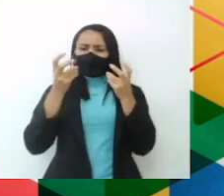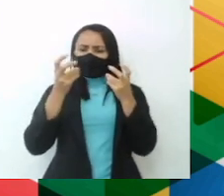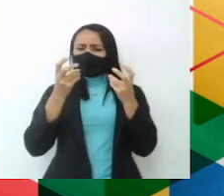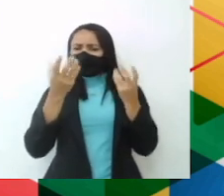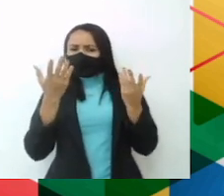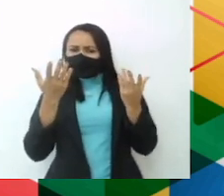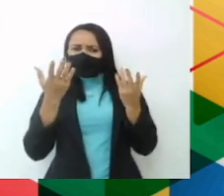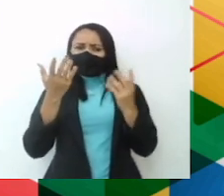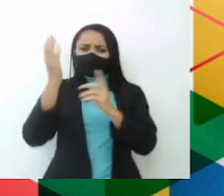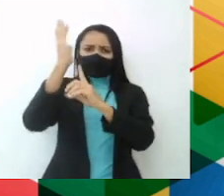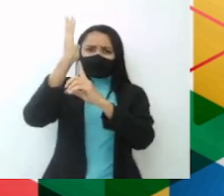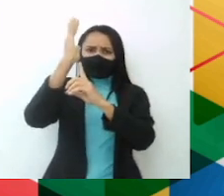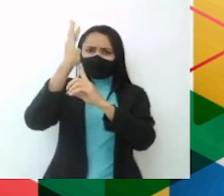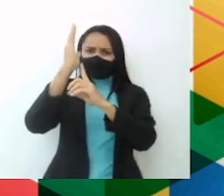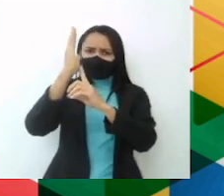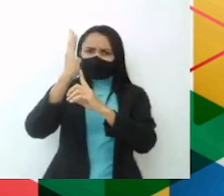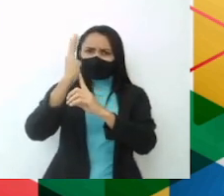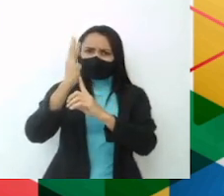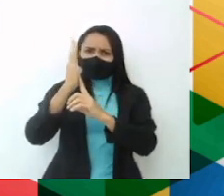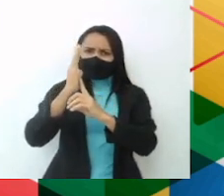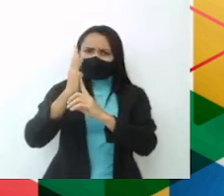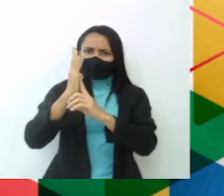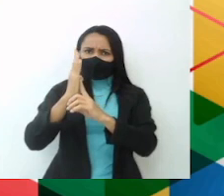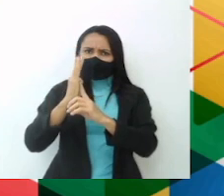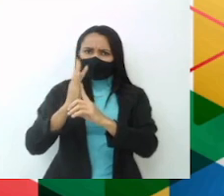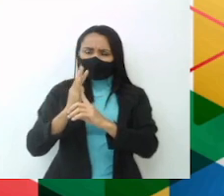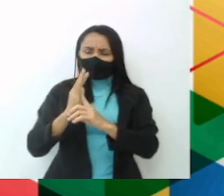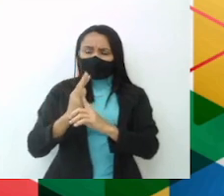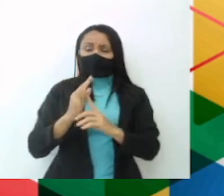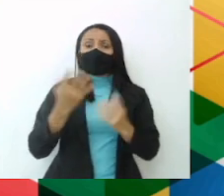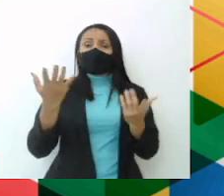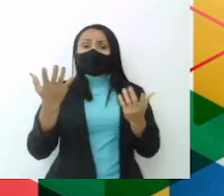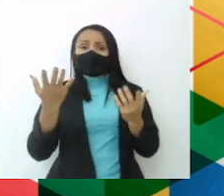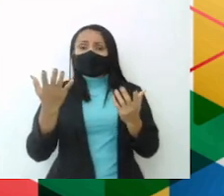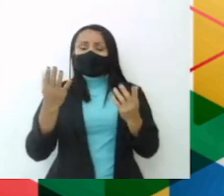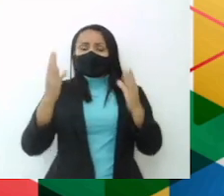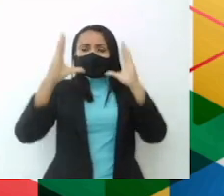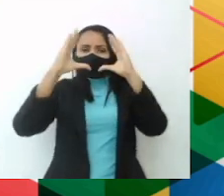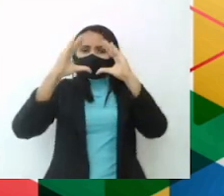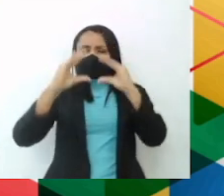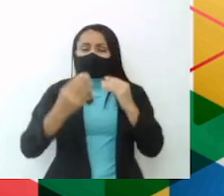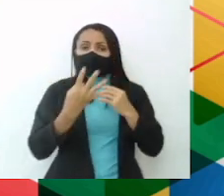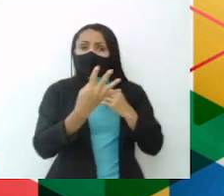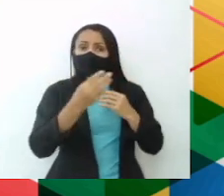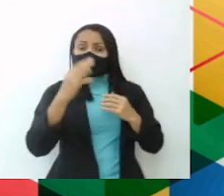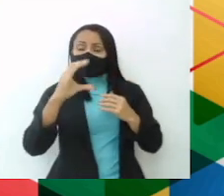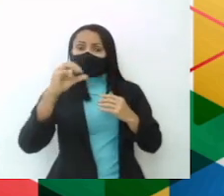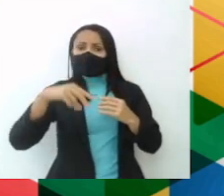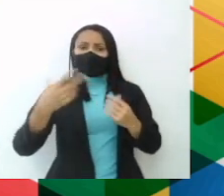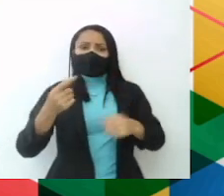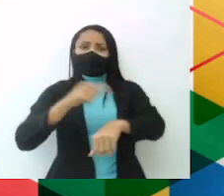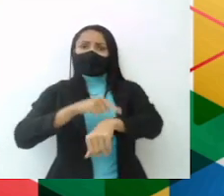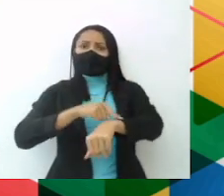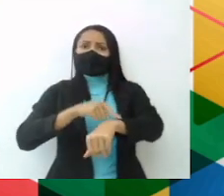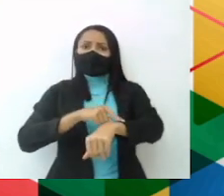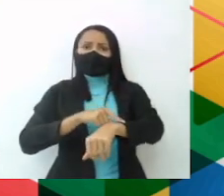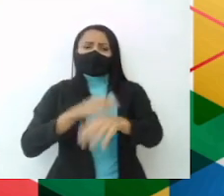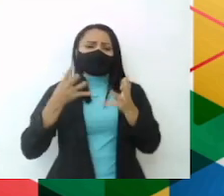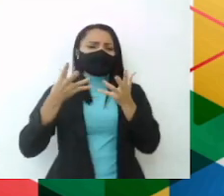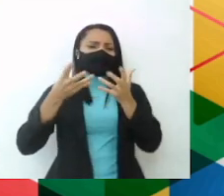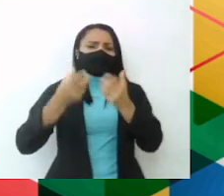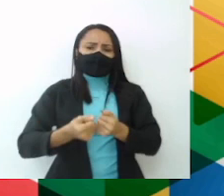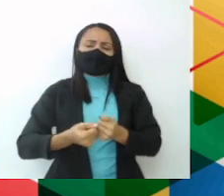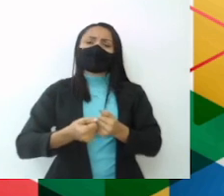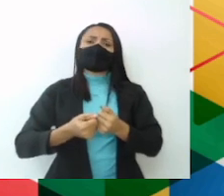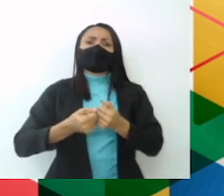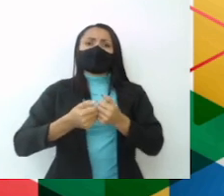observou que a medida da altura dessa vela era de 4 centímetros. Então, ela quer saber o tempo total que a vela leva para